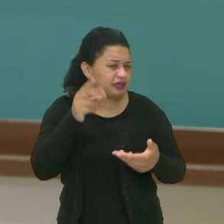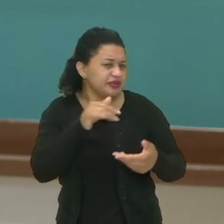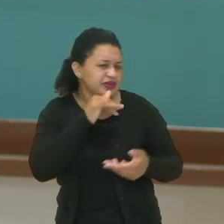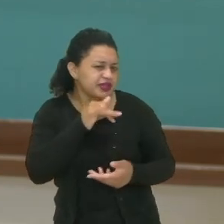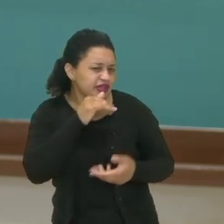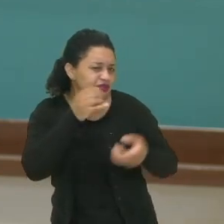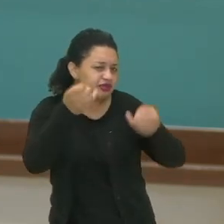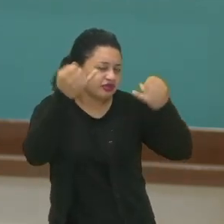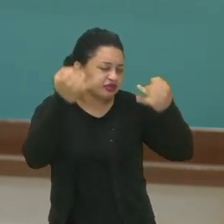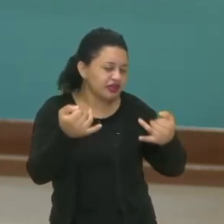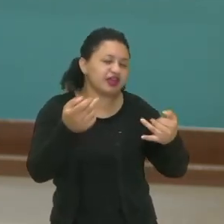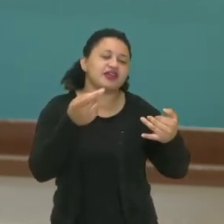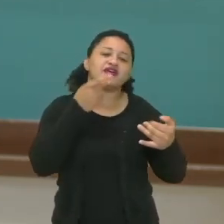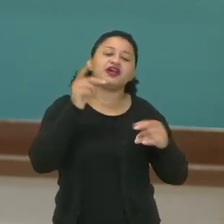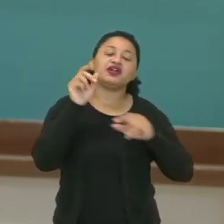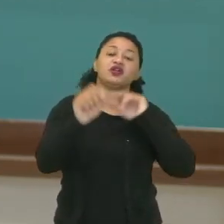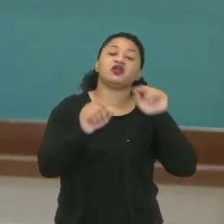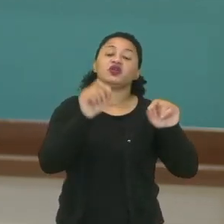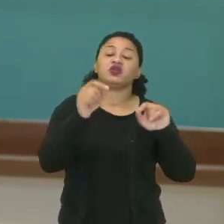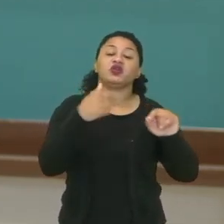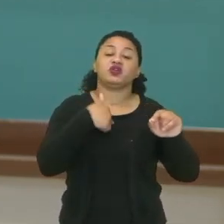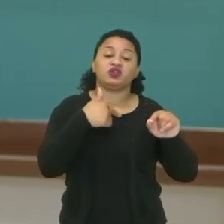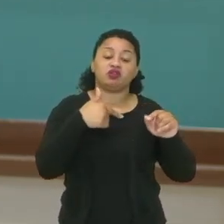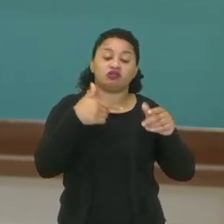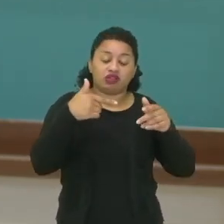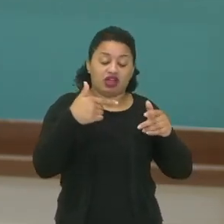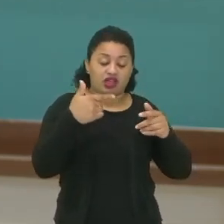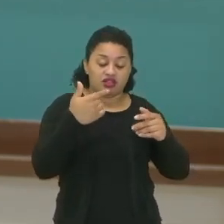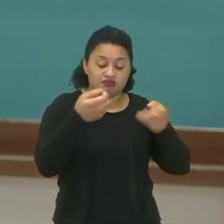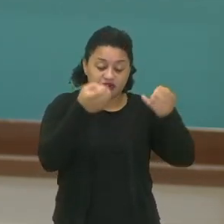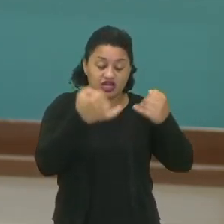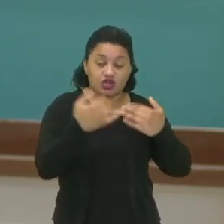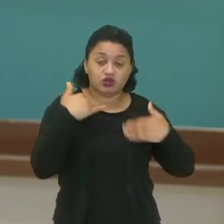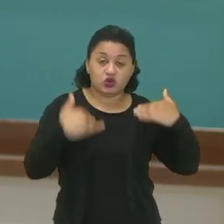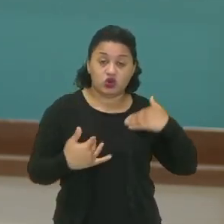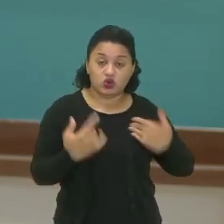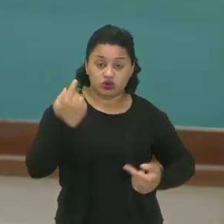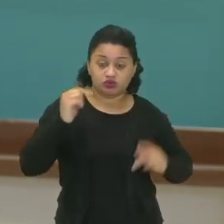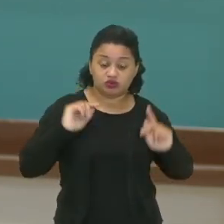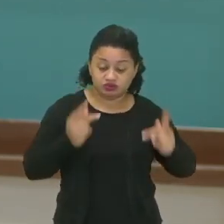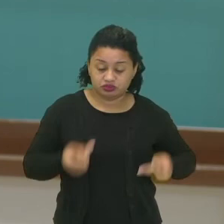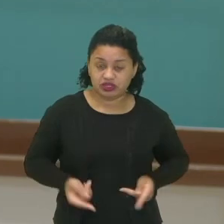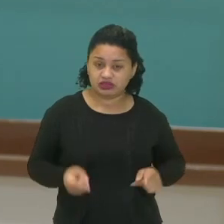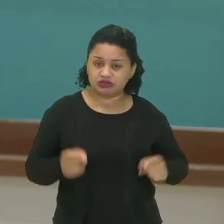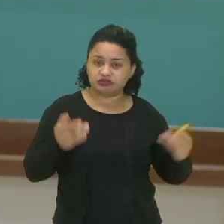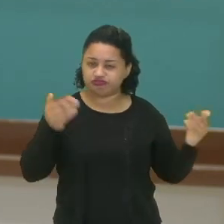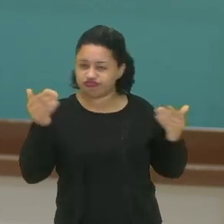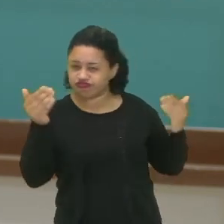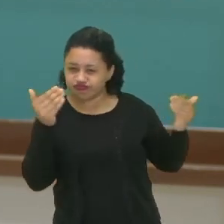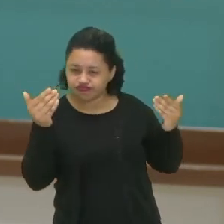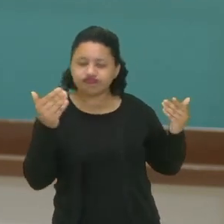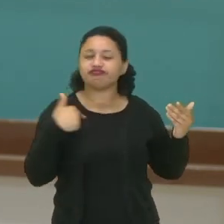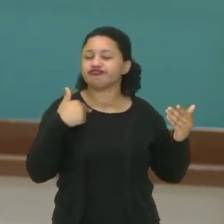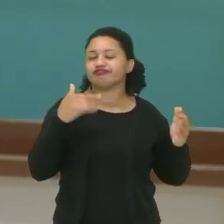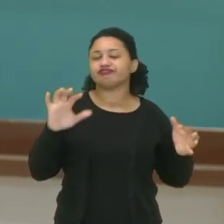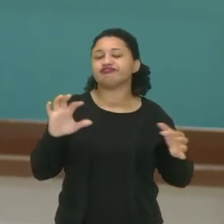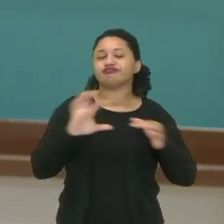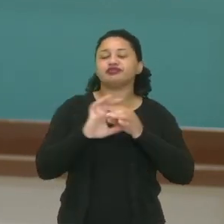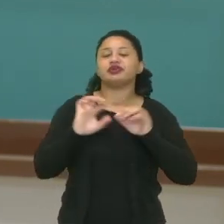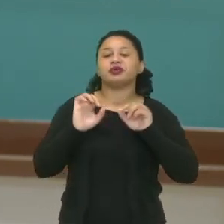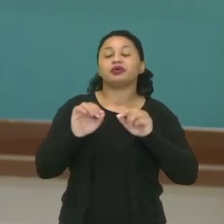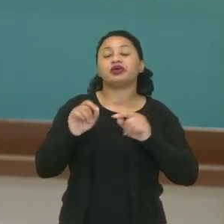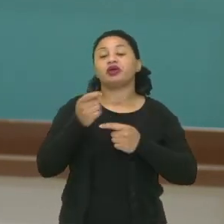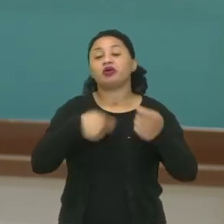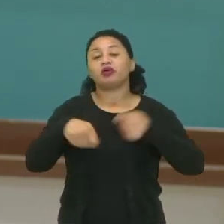falou, né? Inclusive citando aí as veias do corpo humano, fazendo uma comparação e conectando isso aí também com a questão de